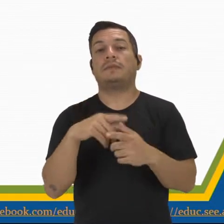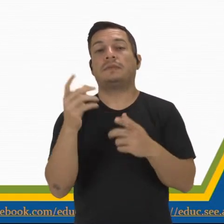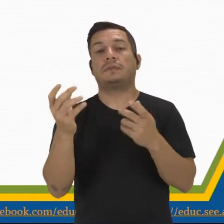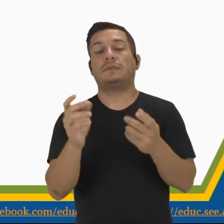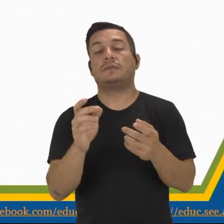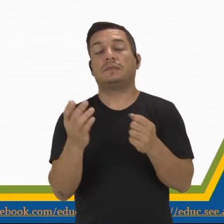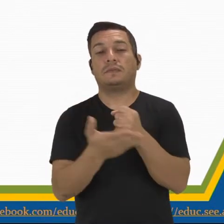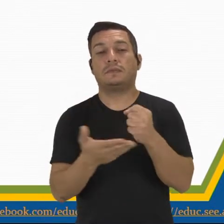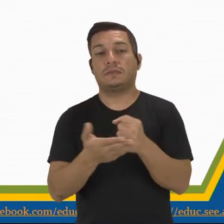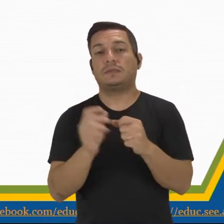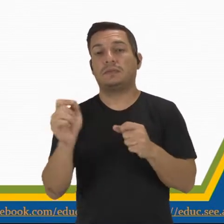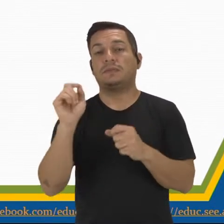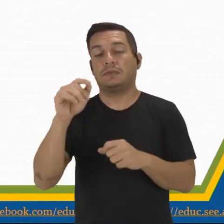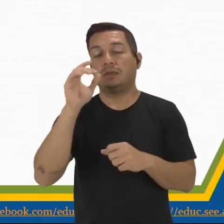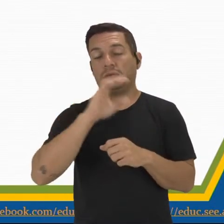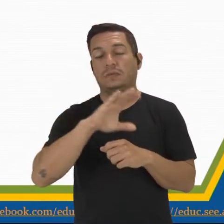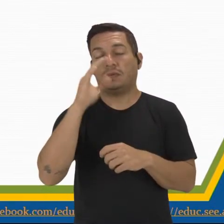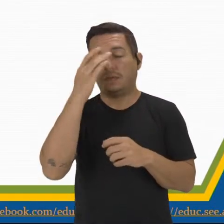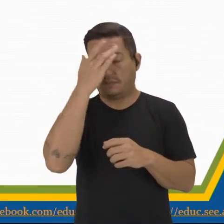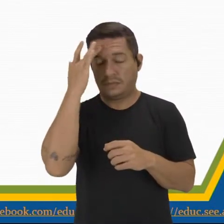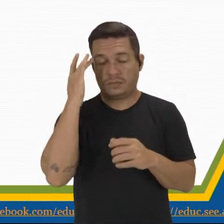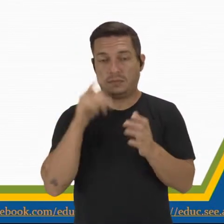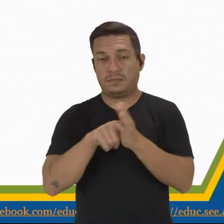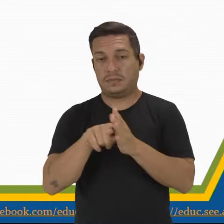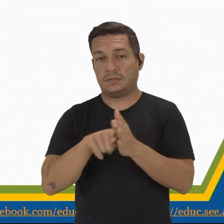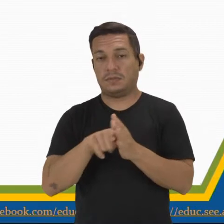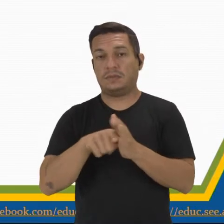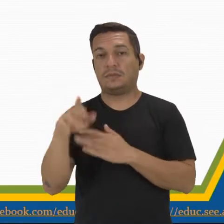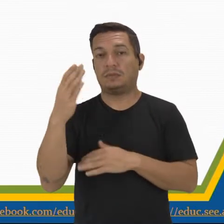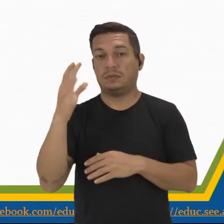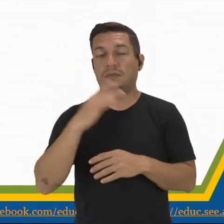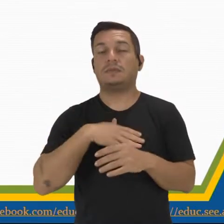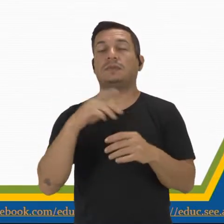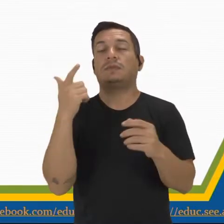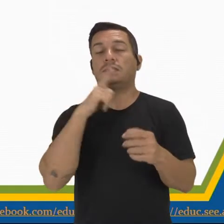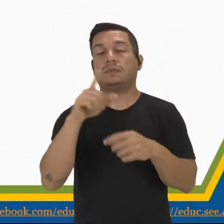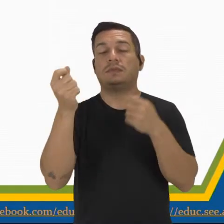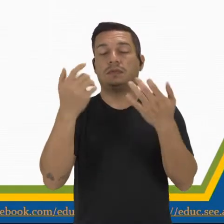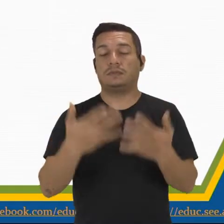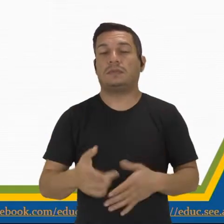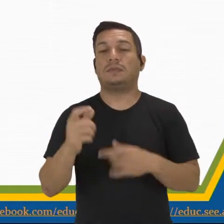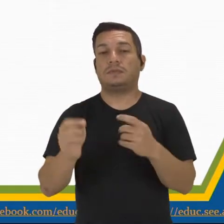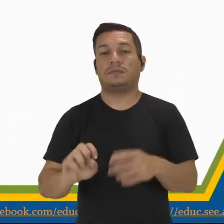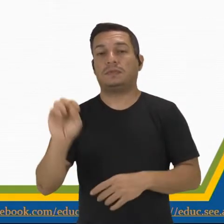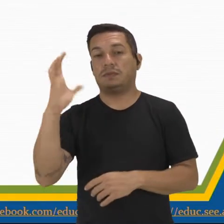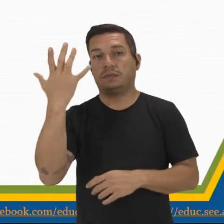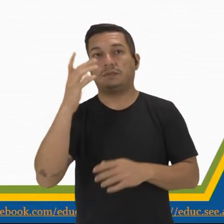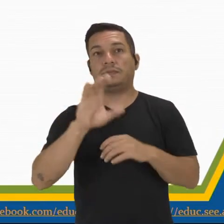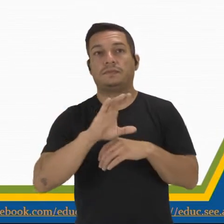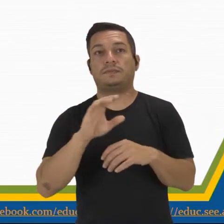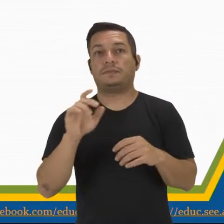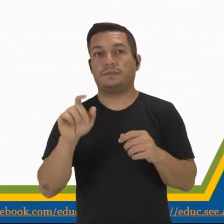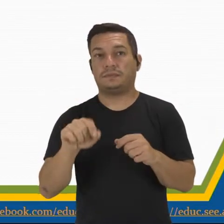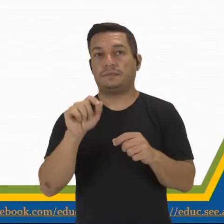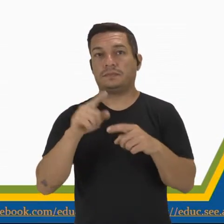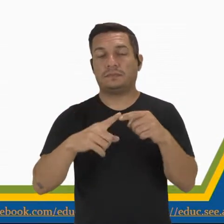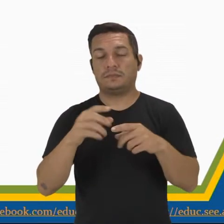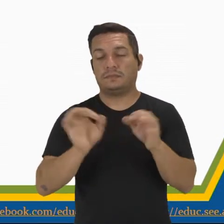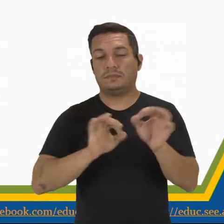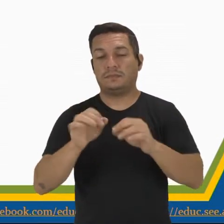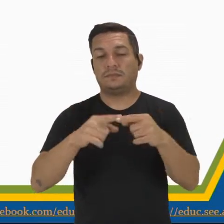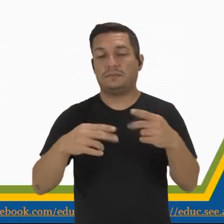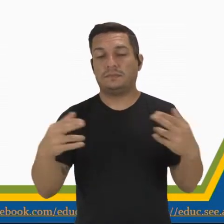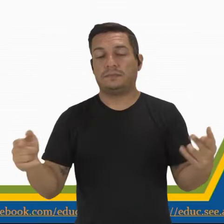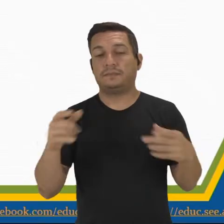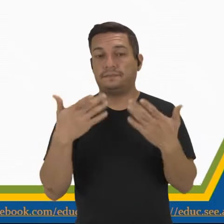procedimentos por meio dos quais um cientista consegue propor um conjunto de explicações para fenômenos, constituição e formação